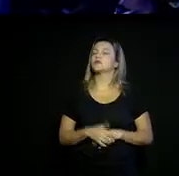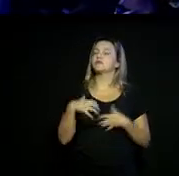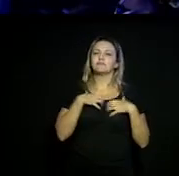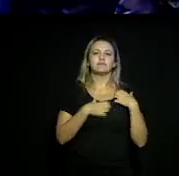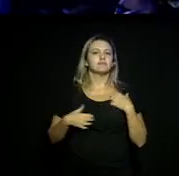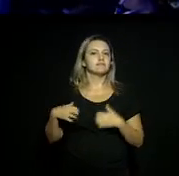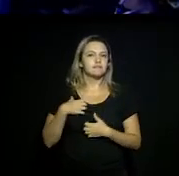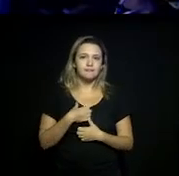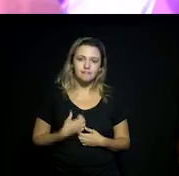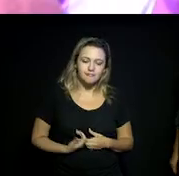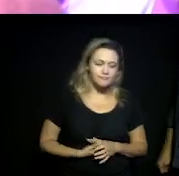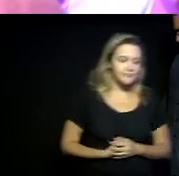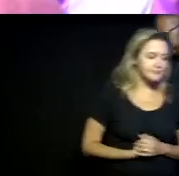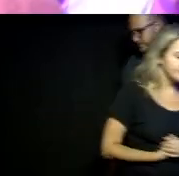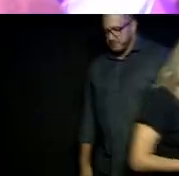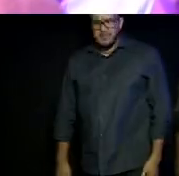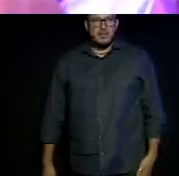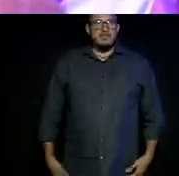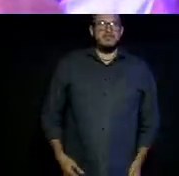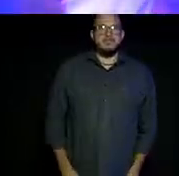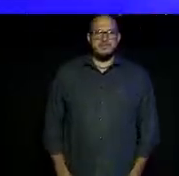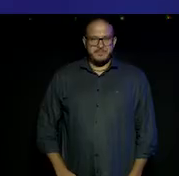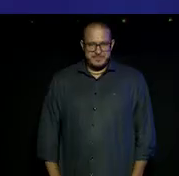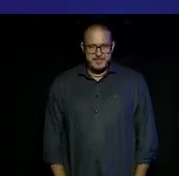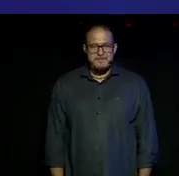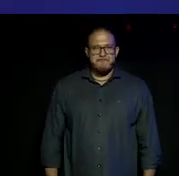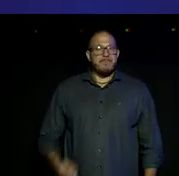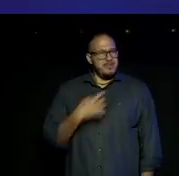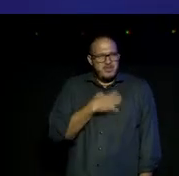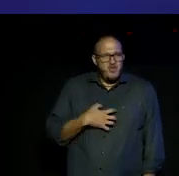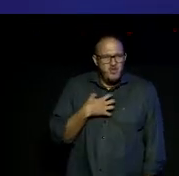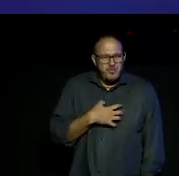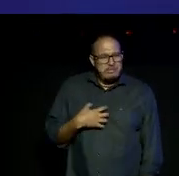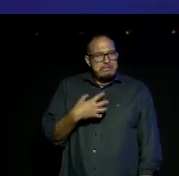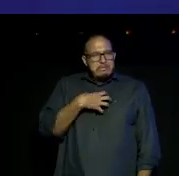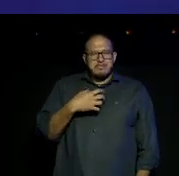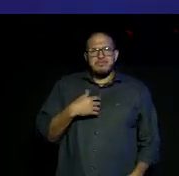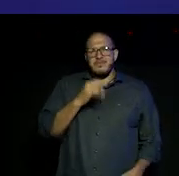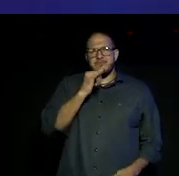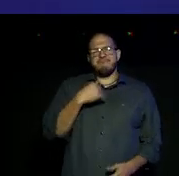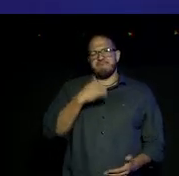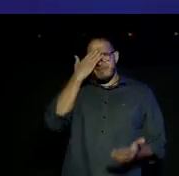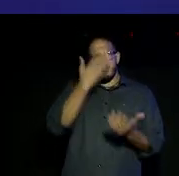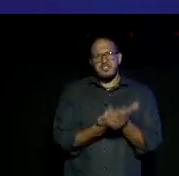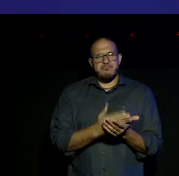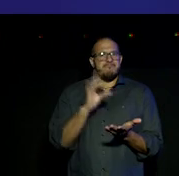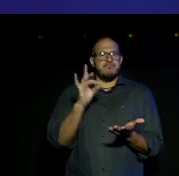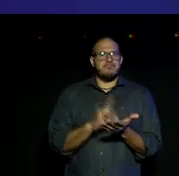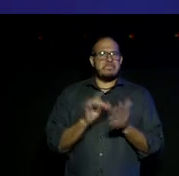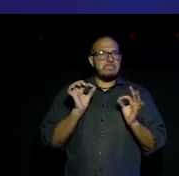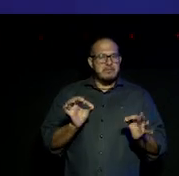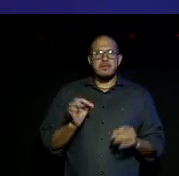as angústias que presenciei, eu poderia dizer que eu acredito de todo o coração que é